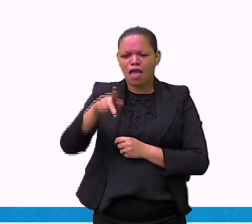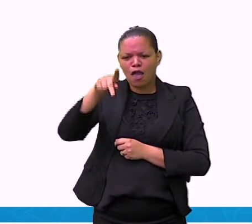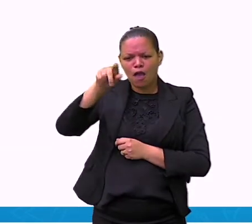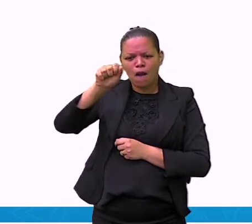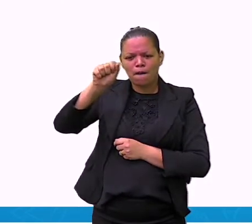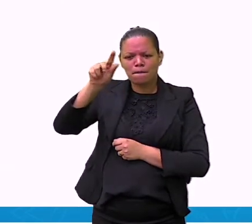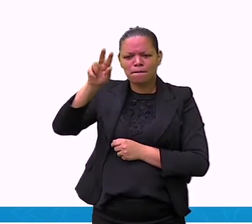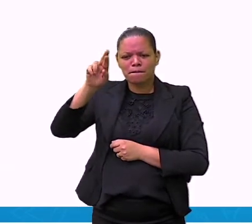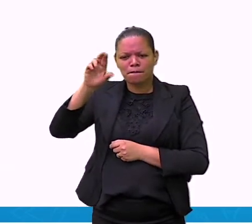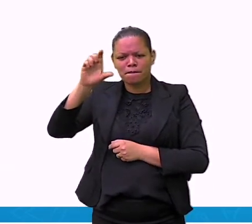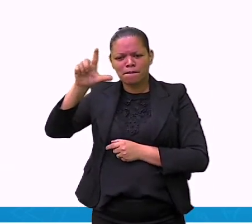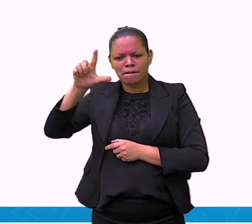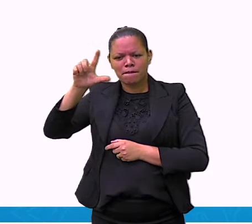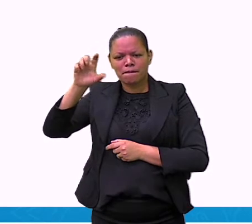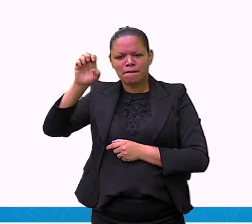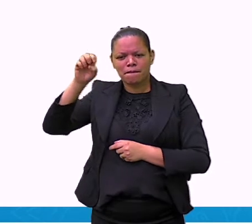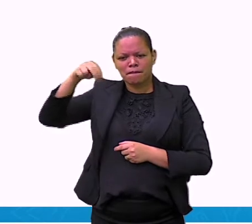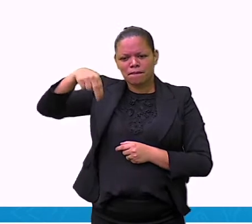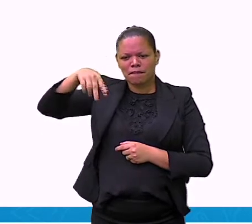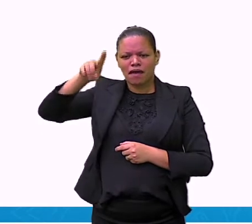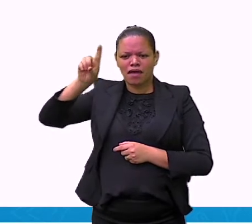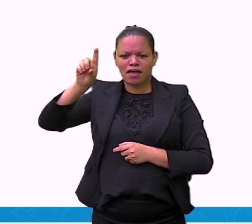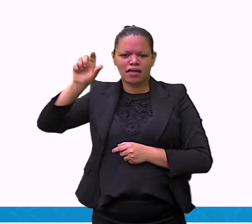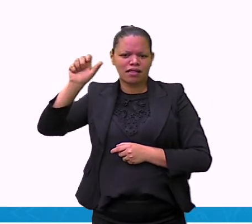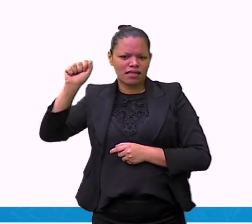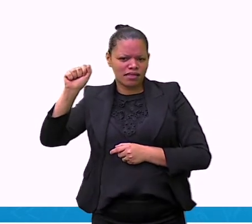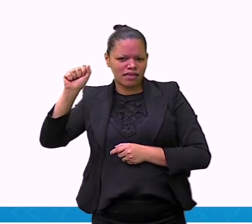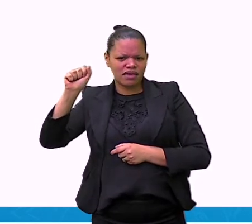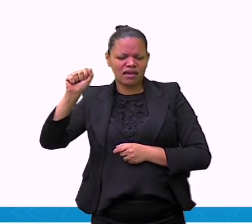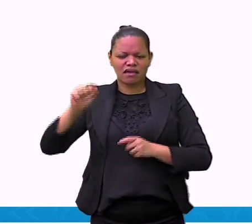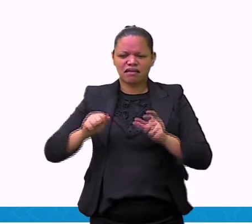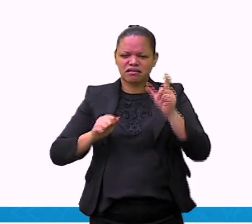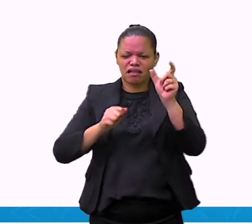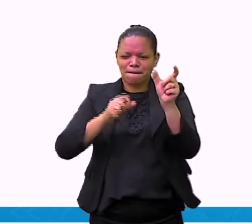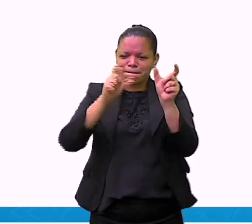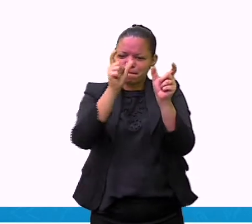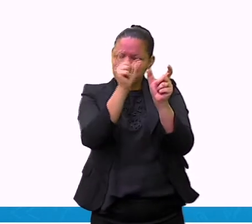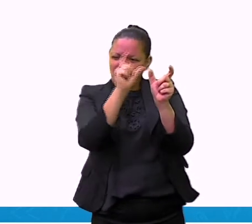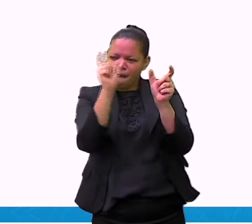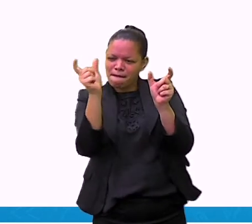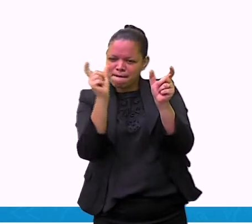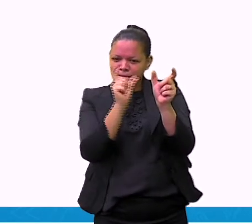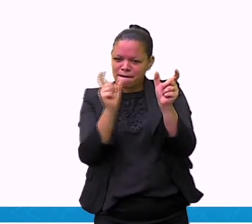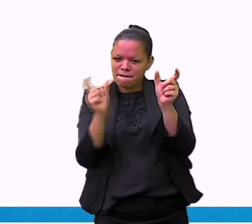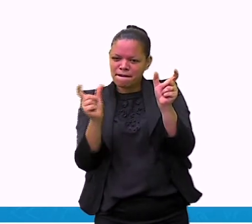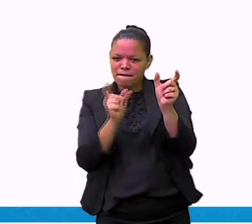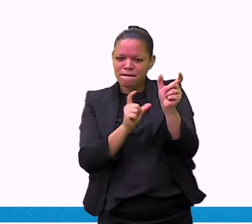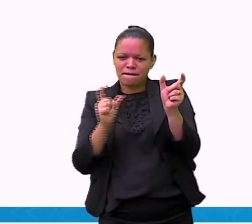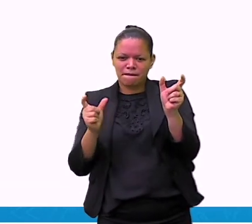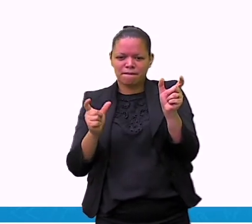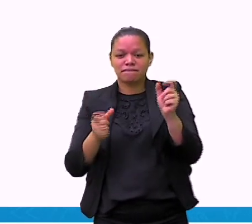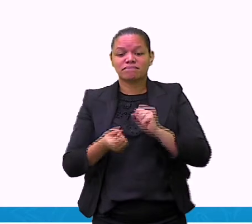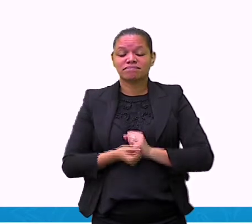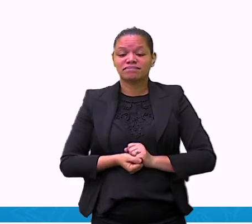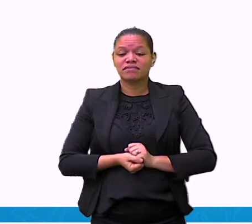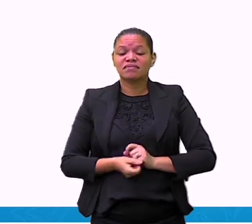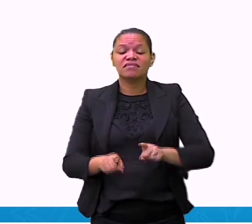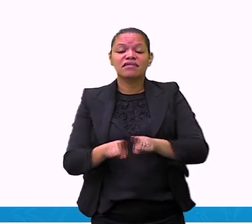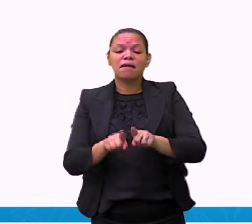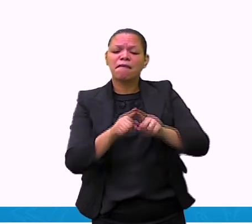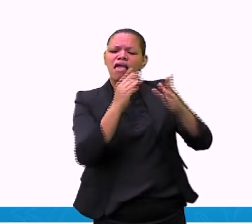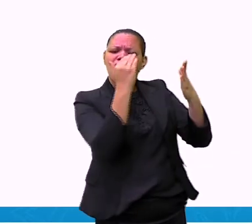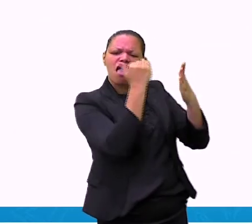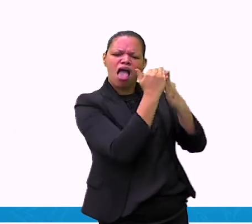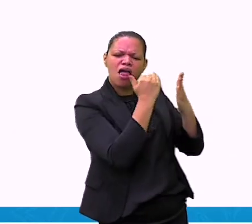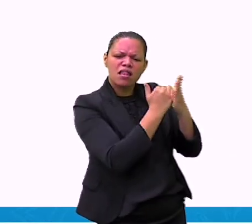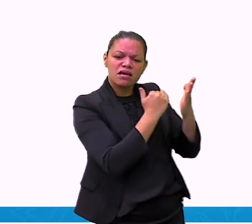estudamos parlenda? Estudamos lista, poemas.